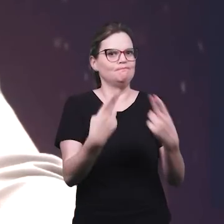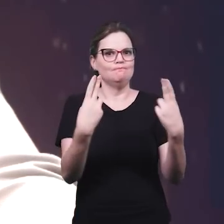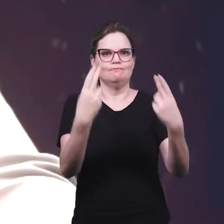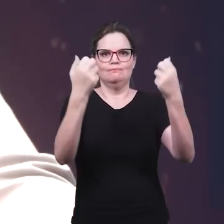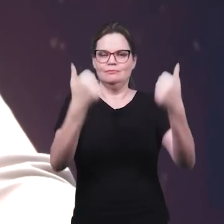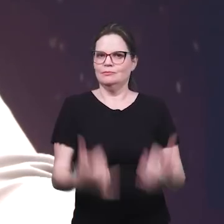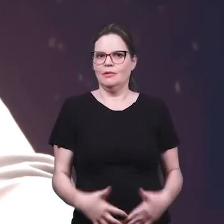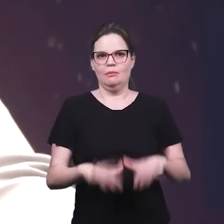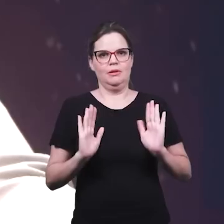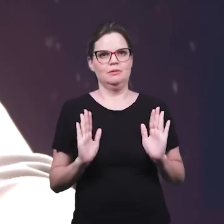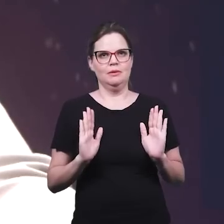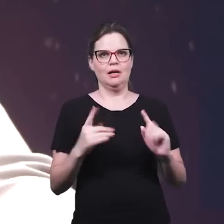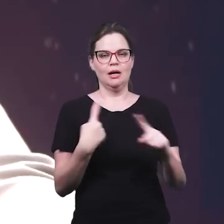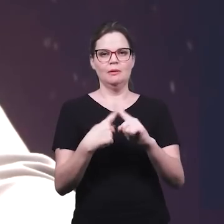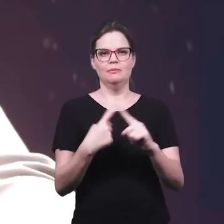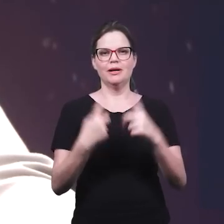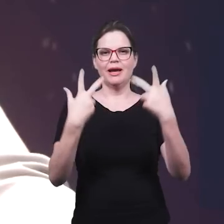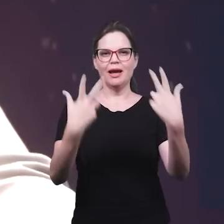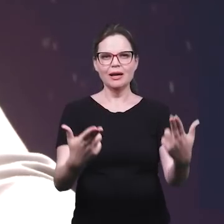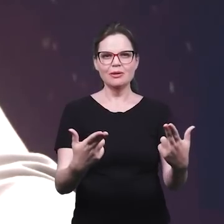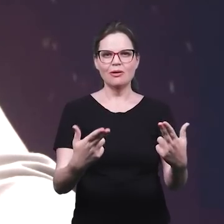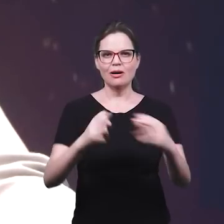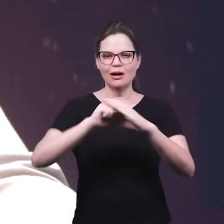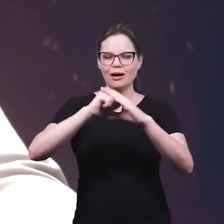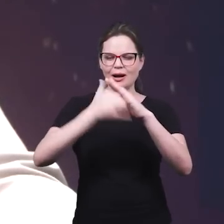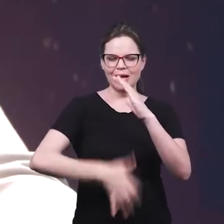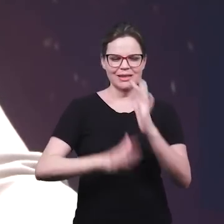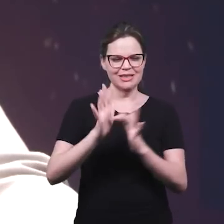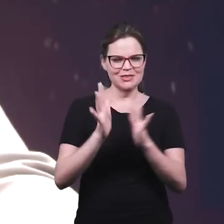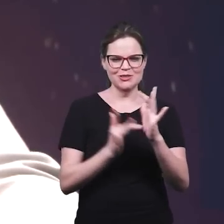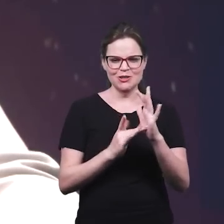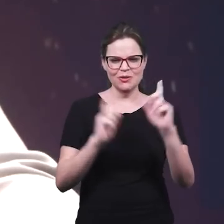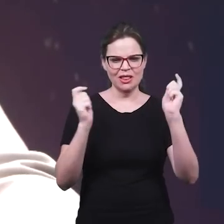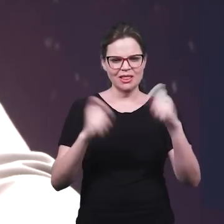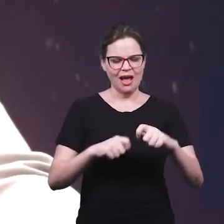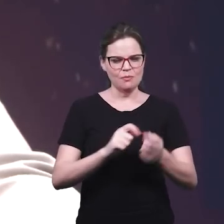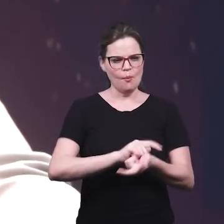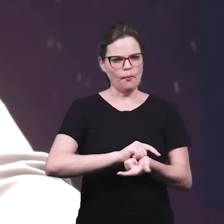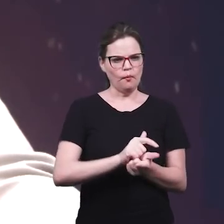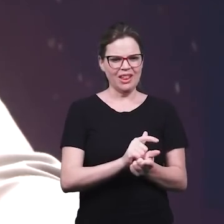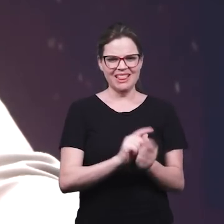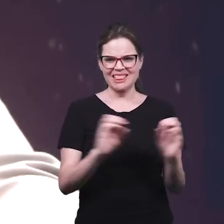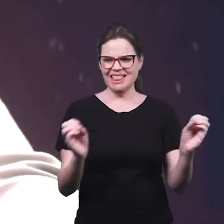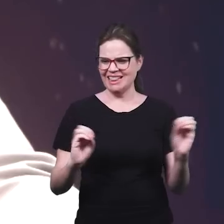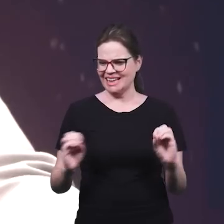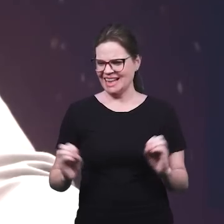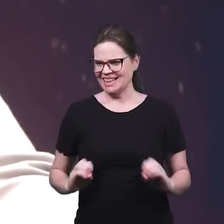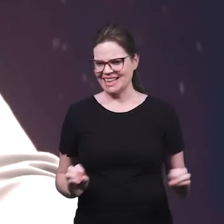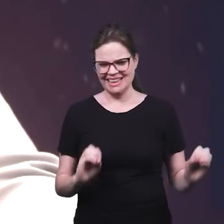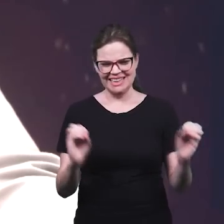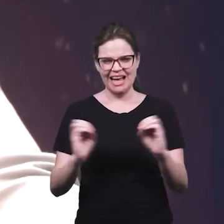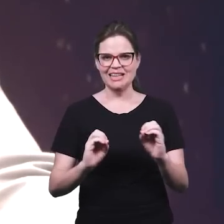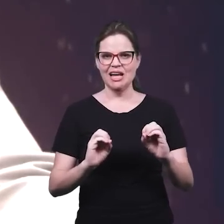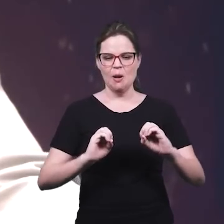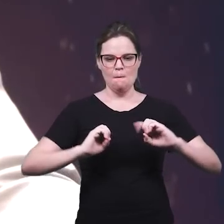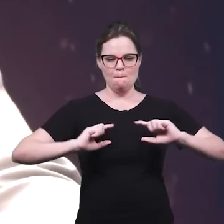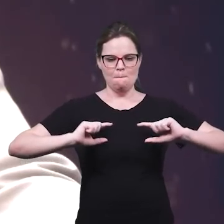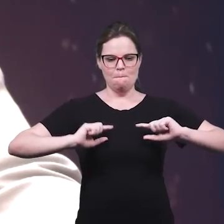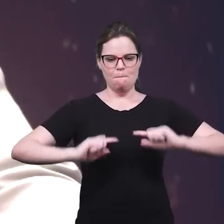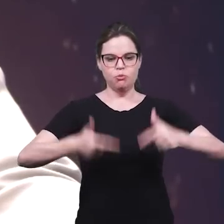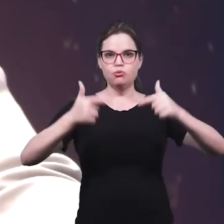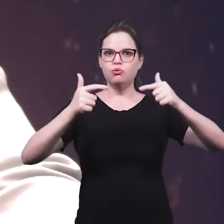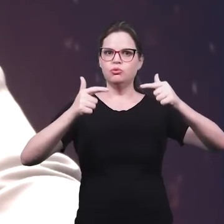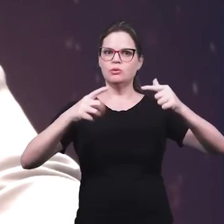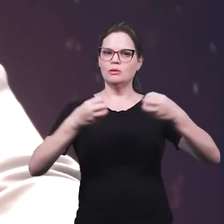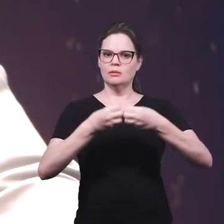isso que você falou, a característica de Jesus de poder fazer as coisas do nada. A palavra de Deus ela tem poder para criar todas as